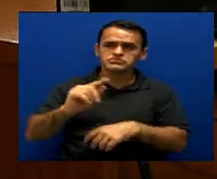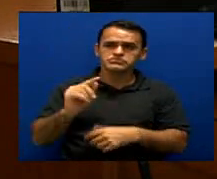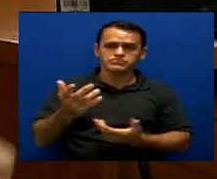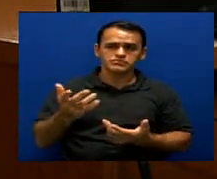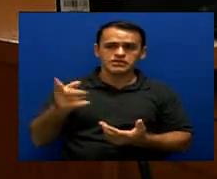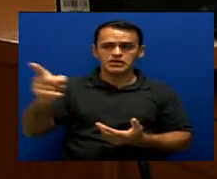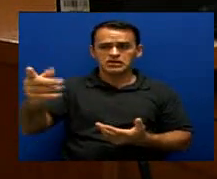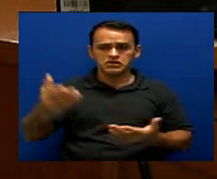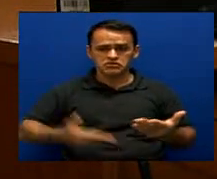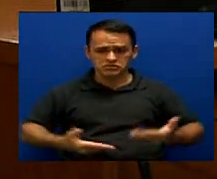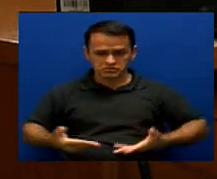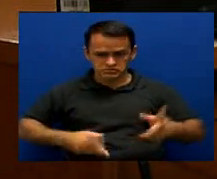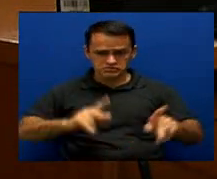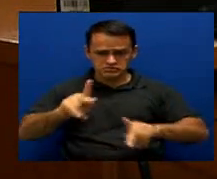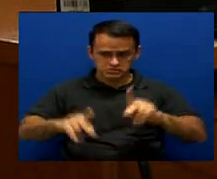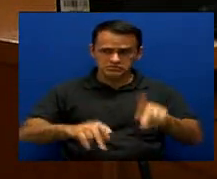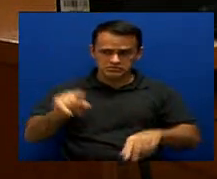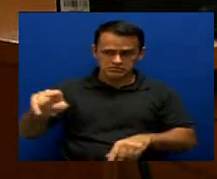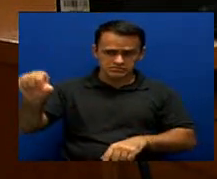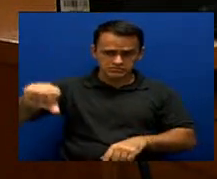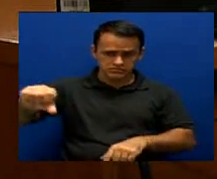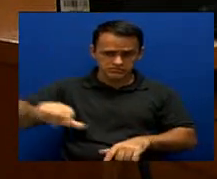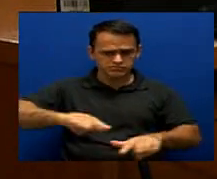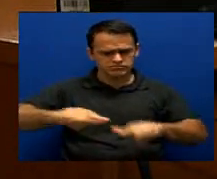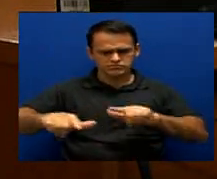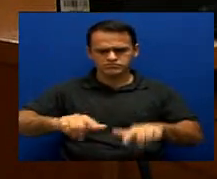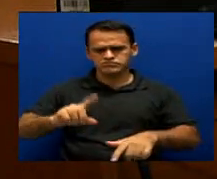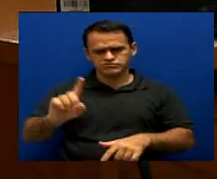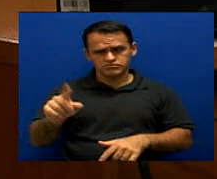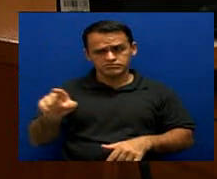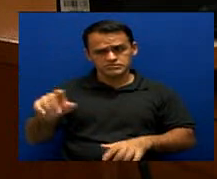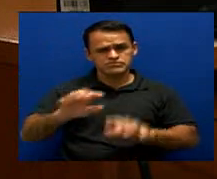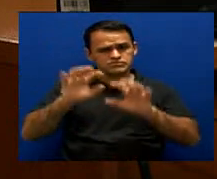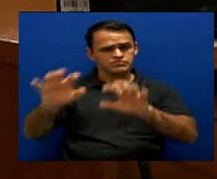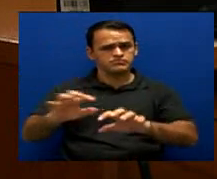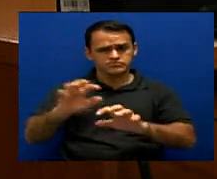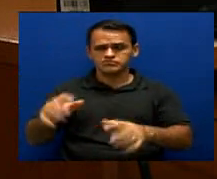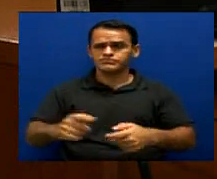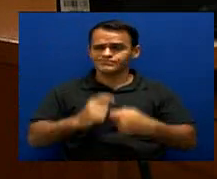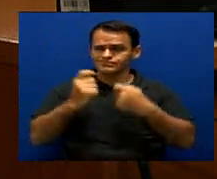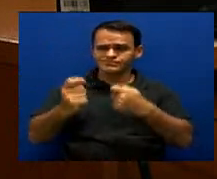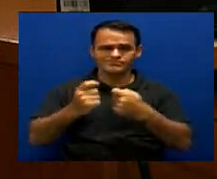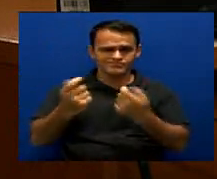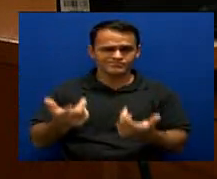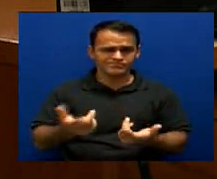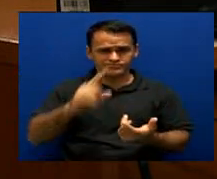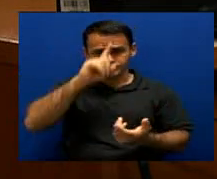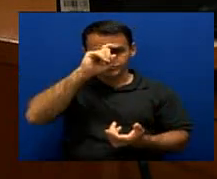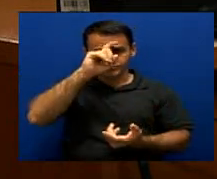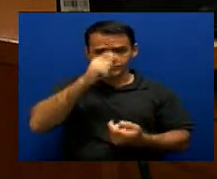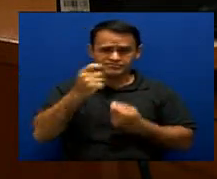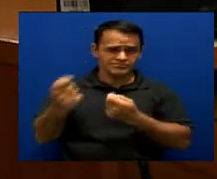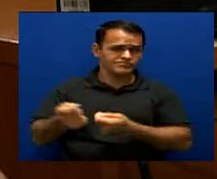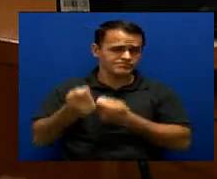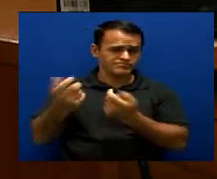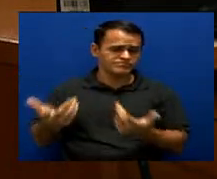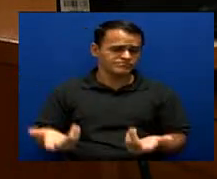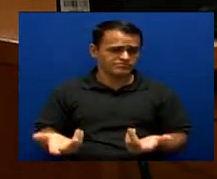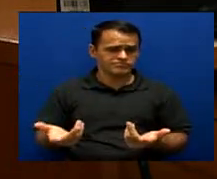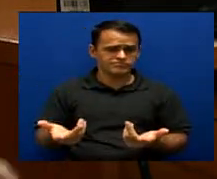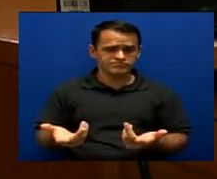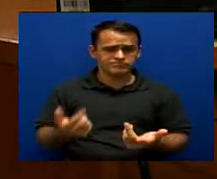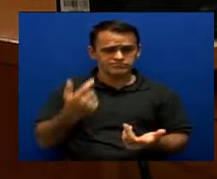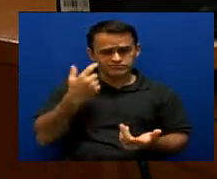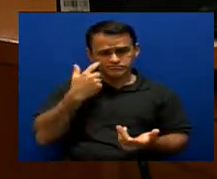trabalha sobre uma pressão violenta num posto de saúde a lógica